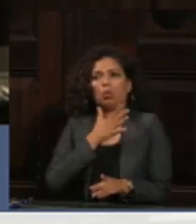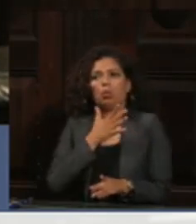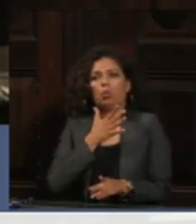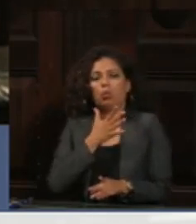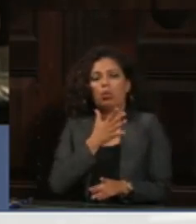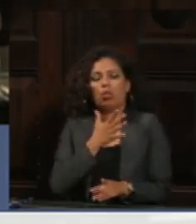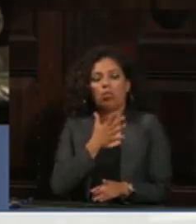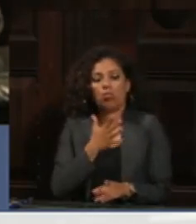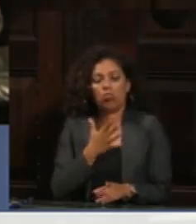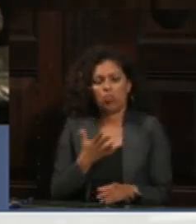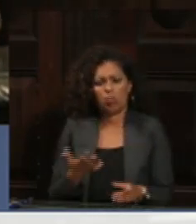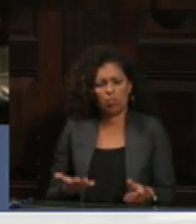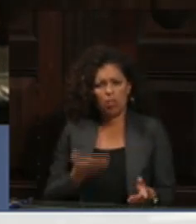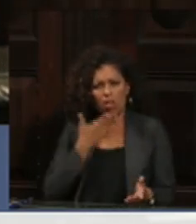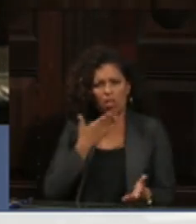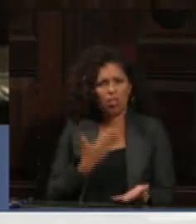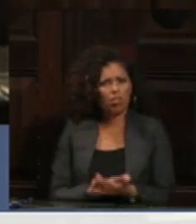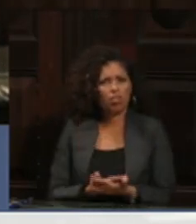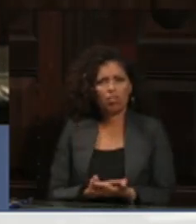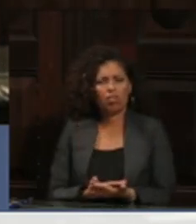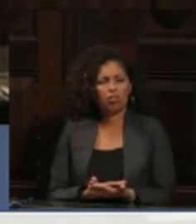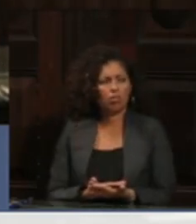e perplexidade,